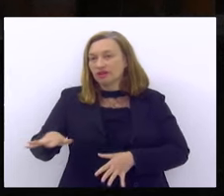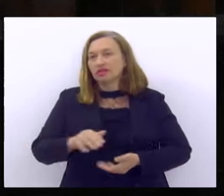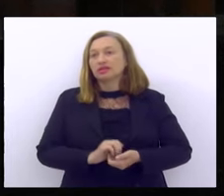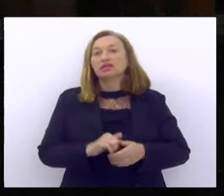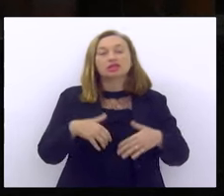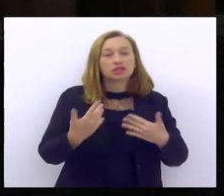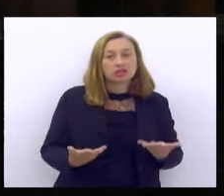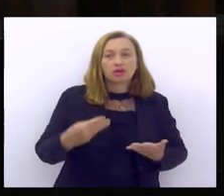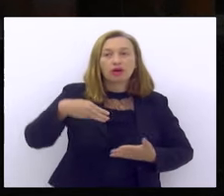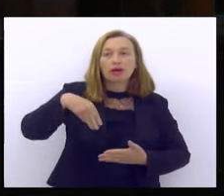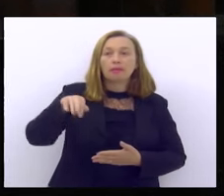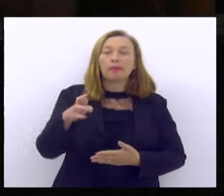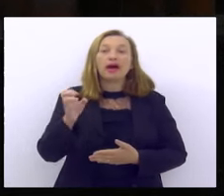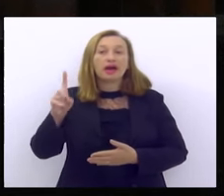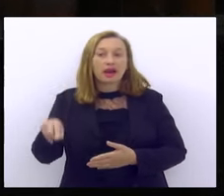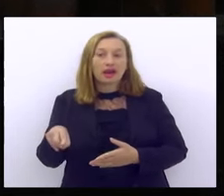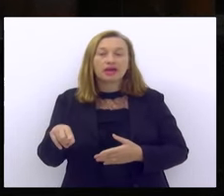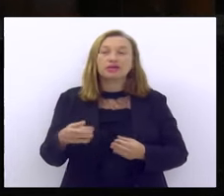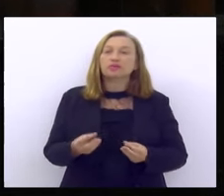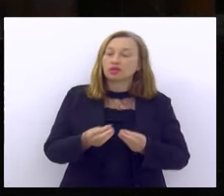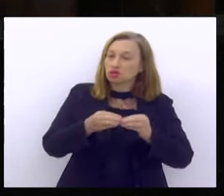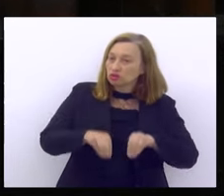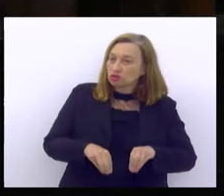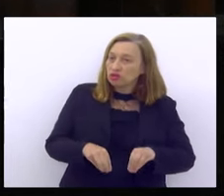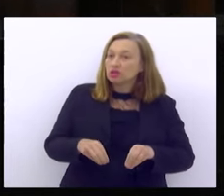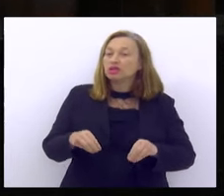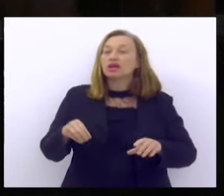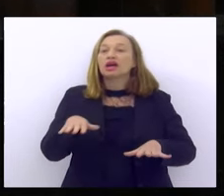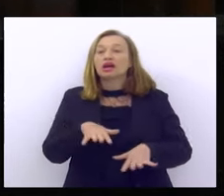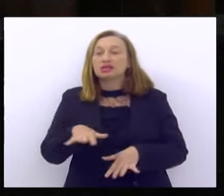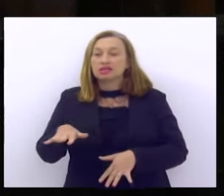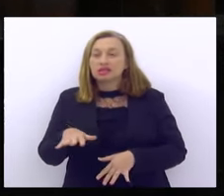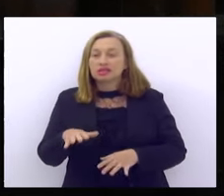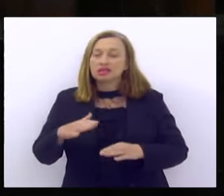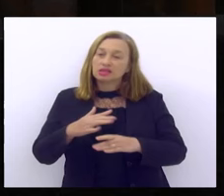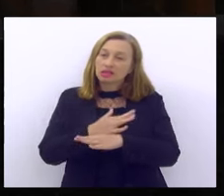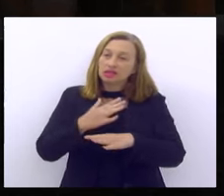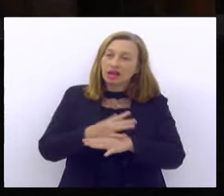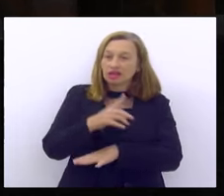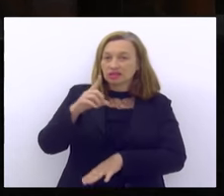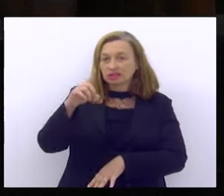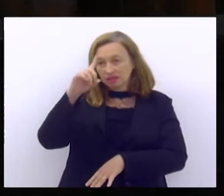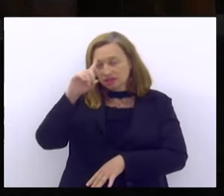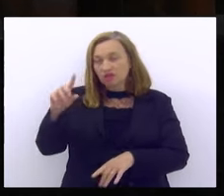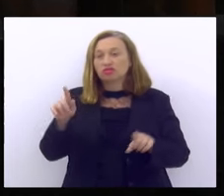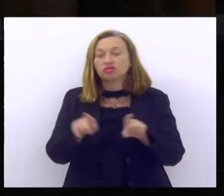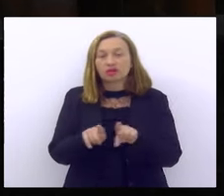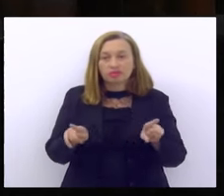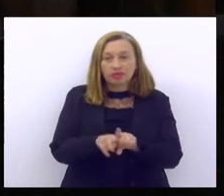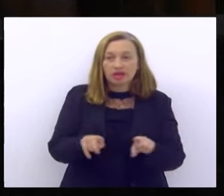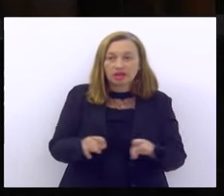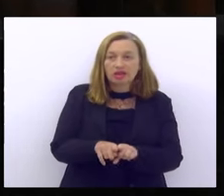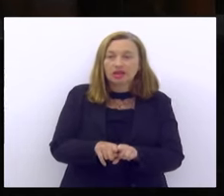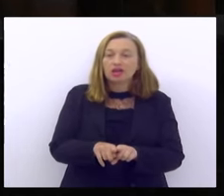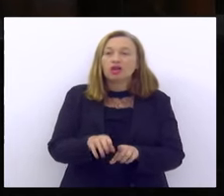Então, a Maré tem sido atingida, a Cidade de Deus também, a Vila Cruzeiro, o Complexo da Penha.